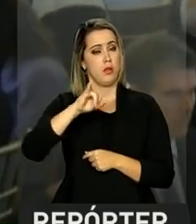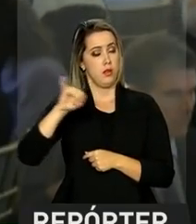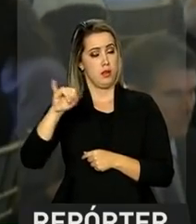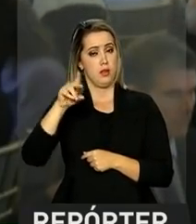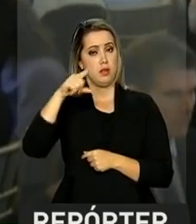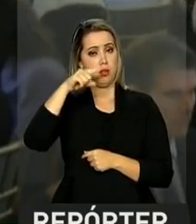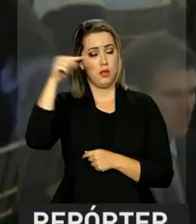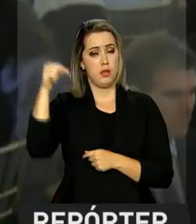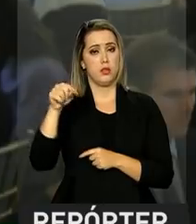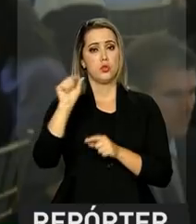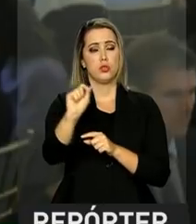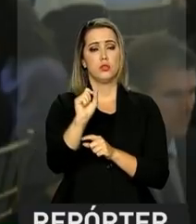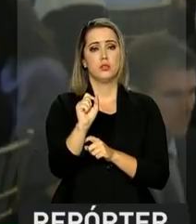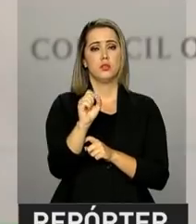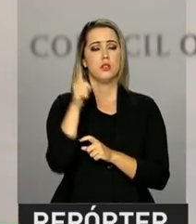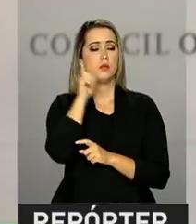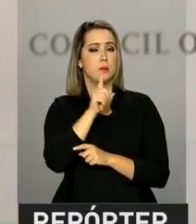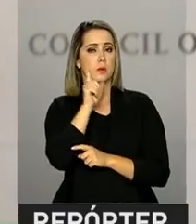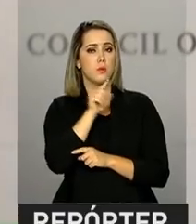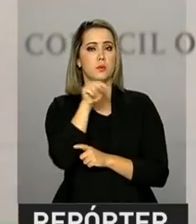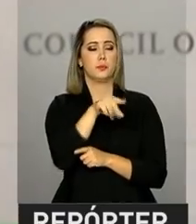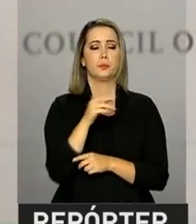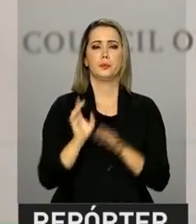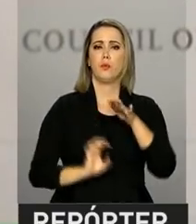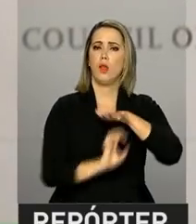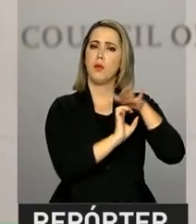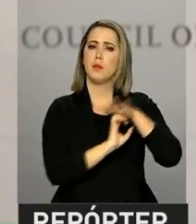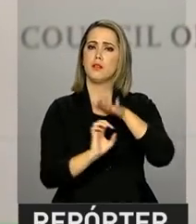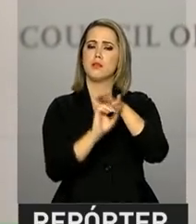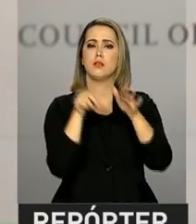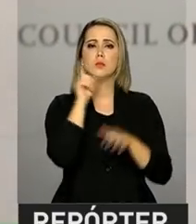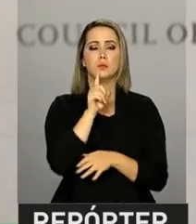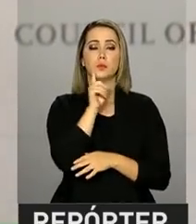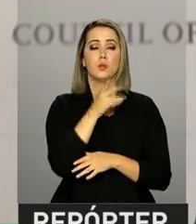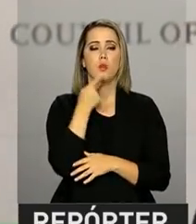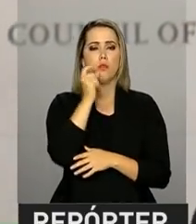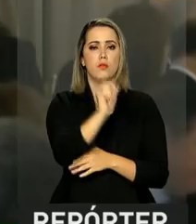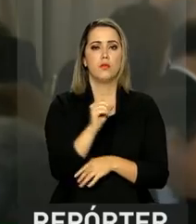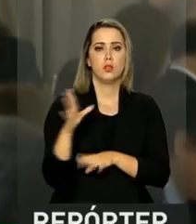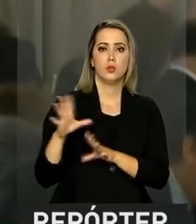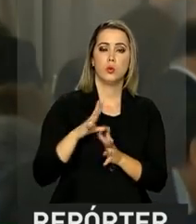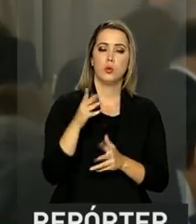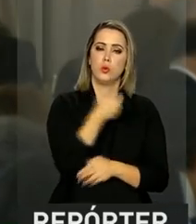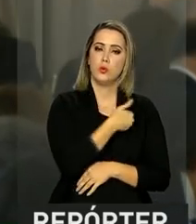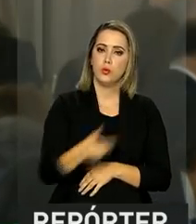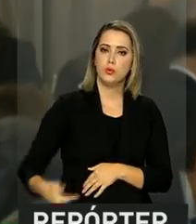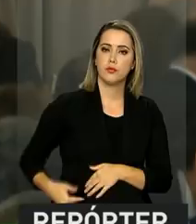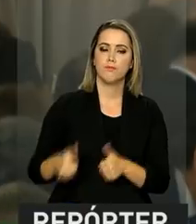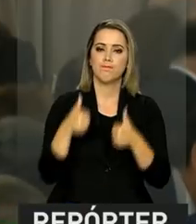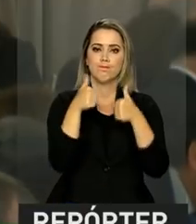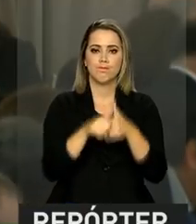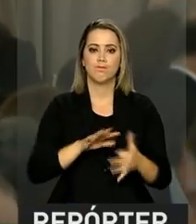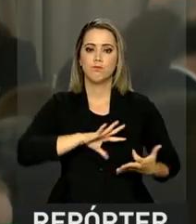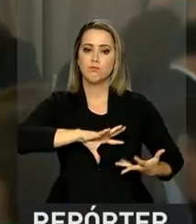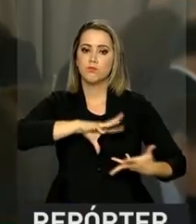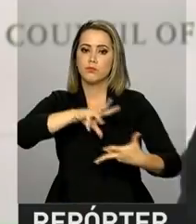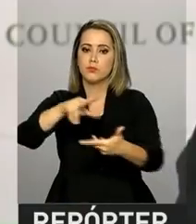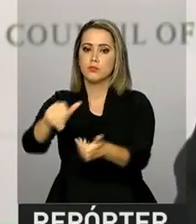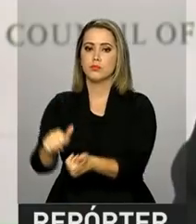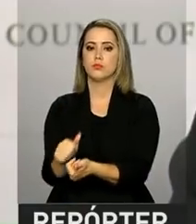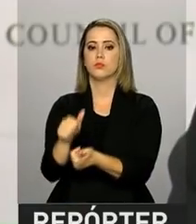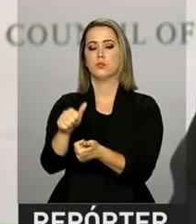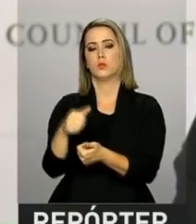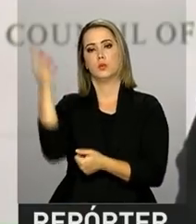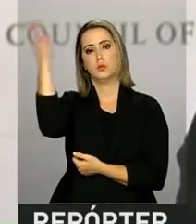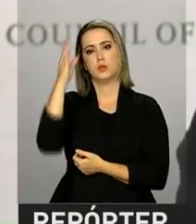Unidos. A empresários americanos, o presidente afirmou que o governo está universalizando o mercado brasileiro. Nós